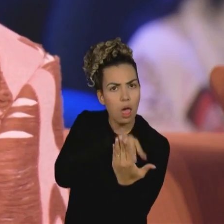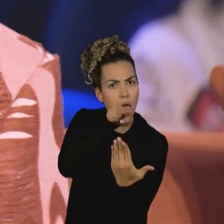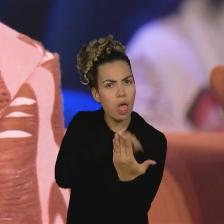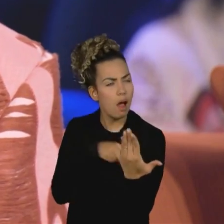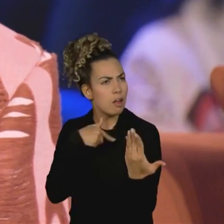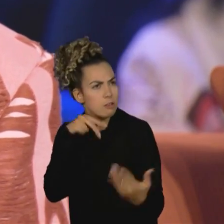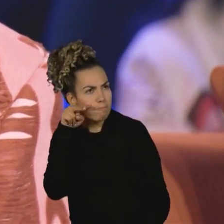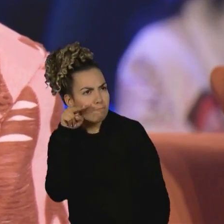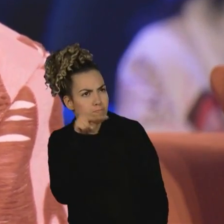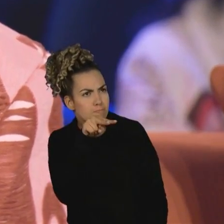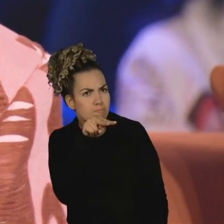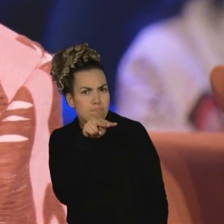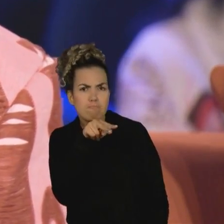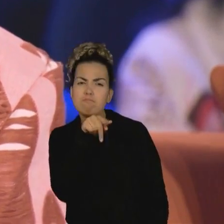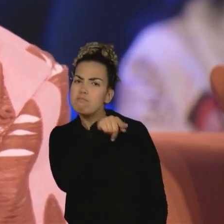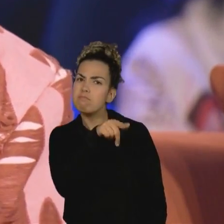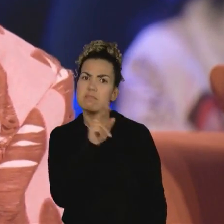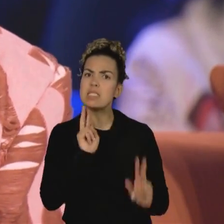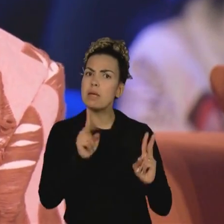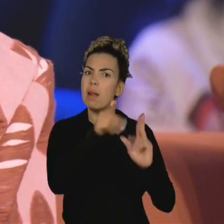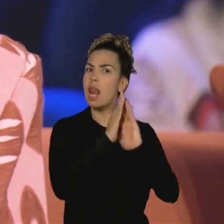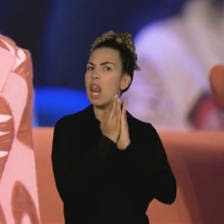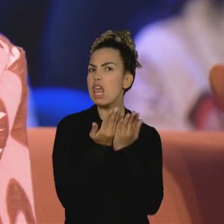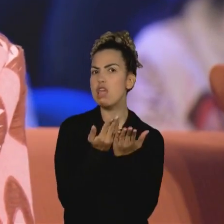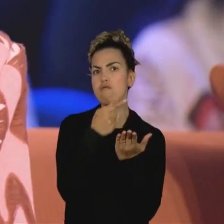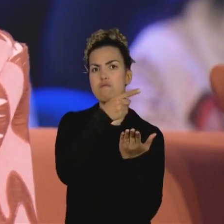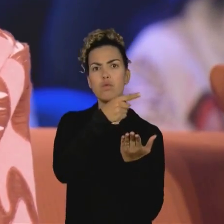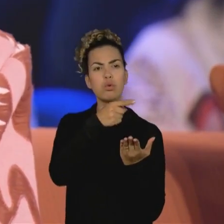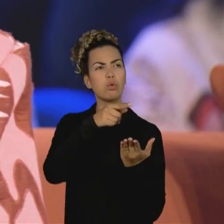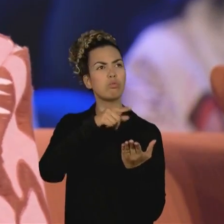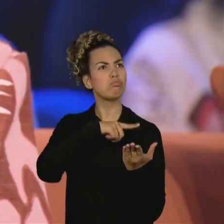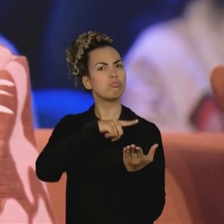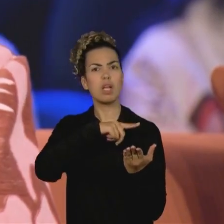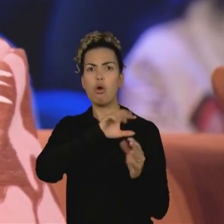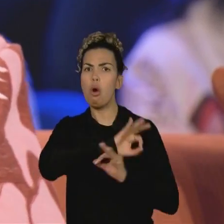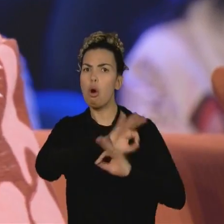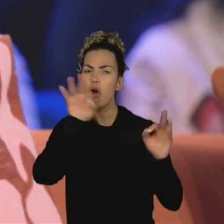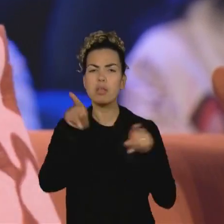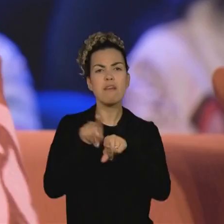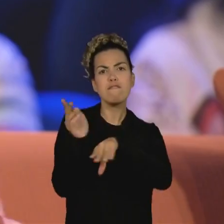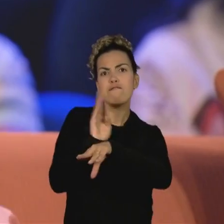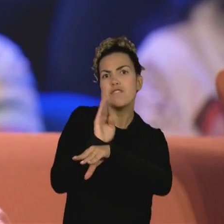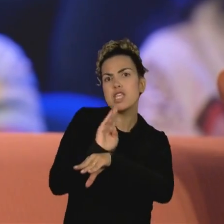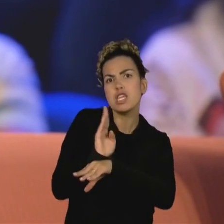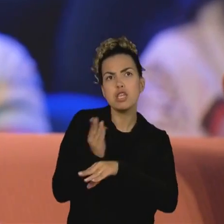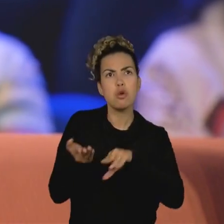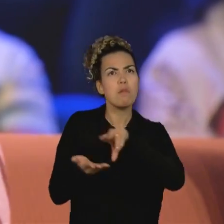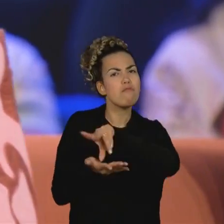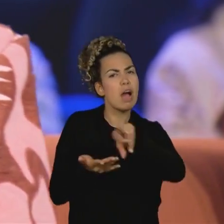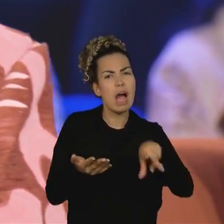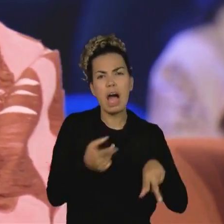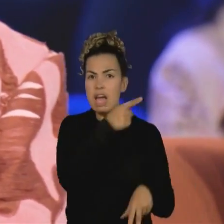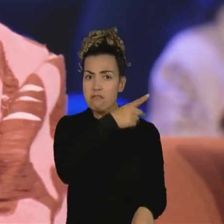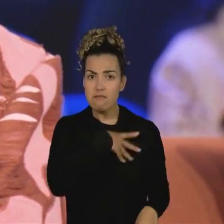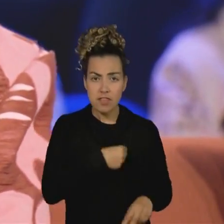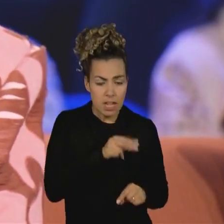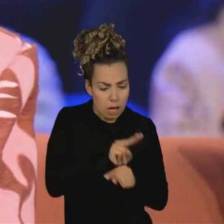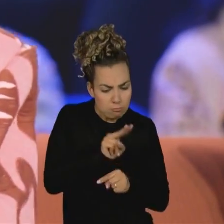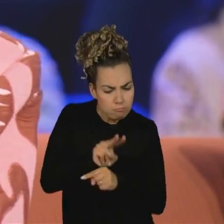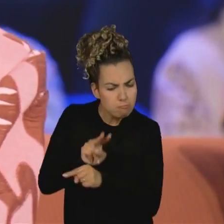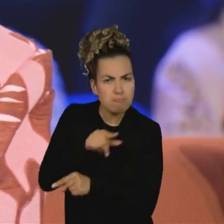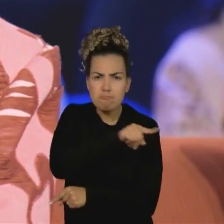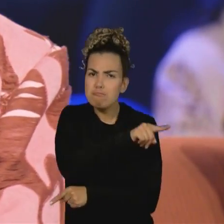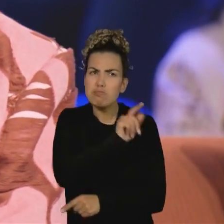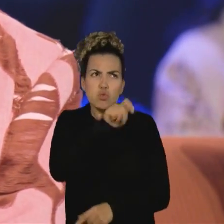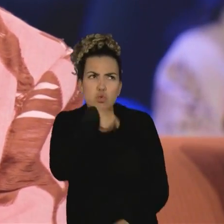Ela sempre sabia sobre ótimos livros e muitos filmes, uma mãe incrível, assim. E